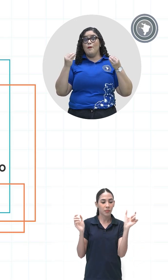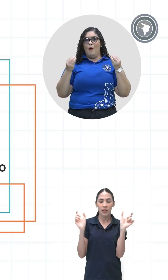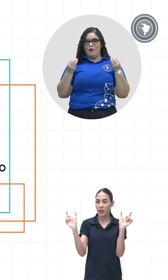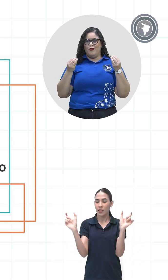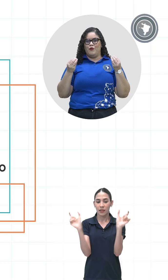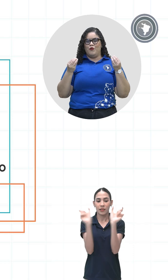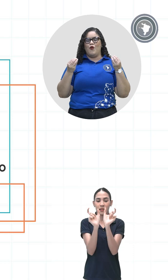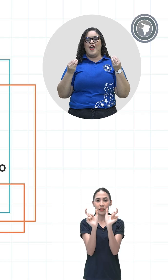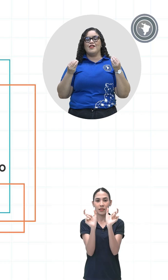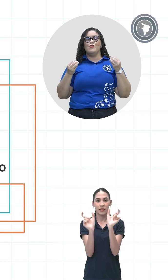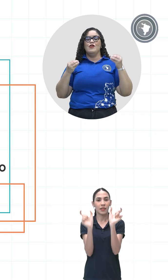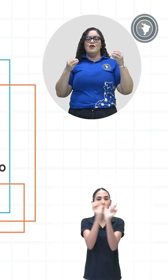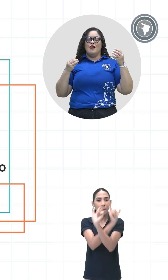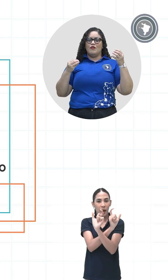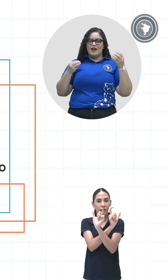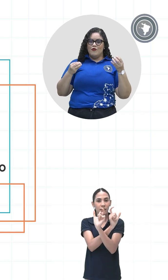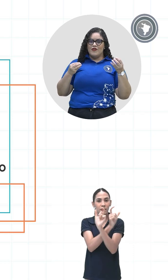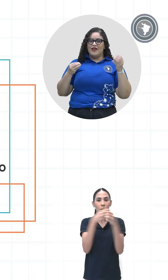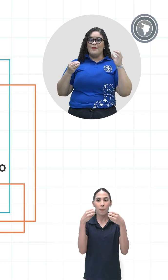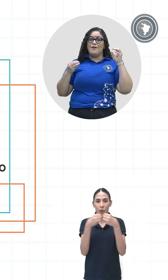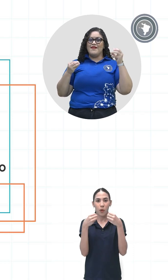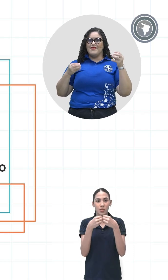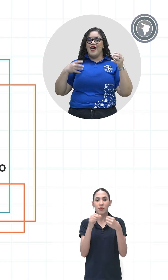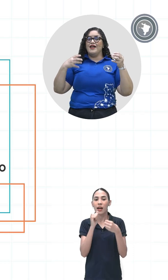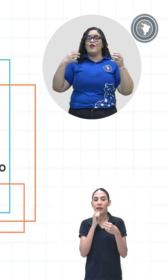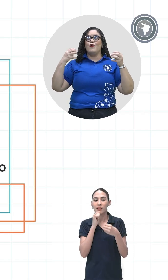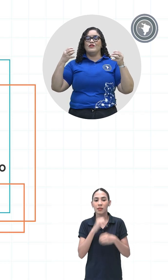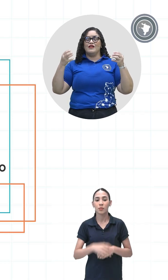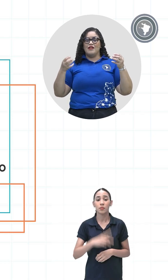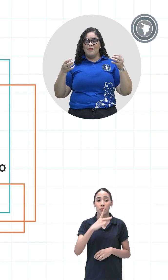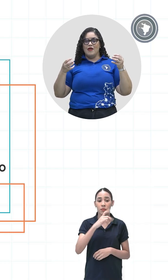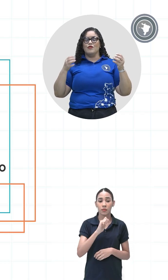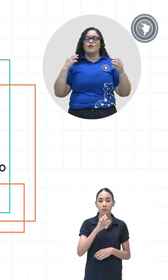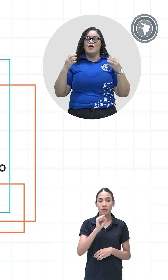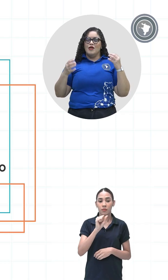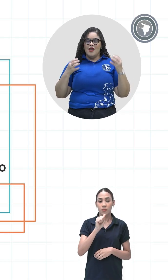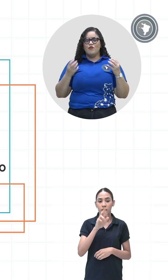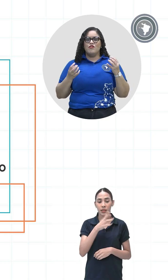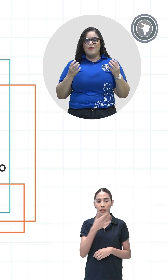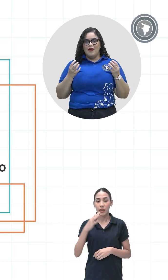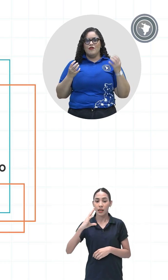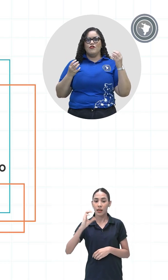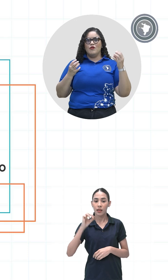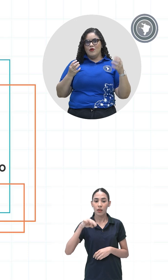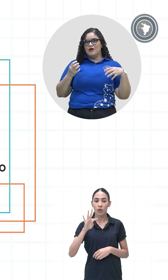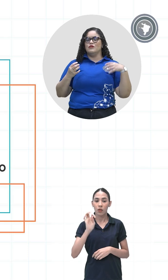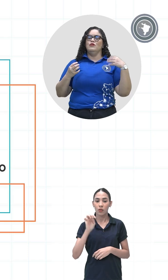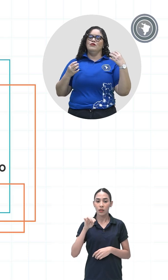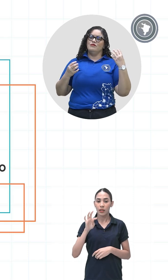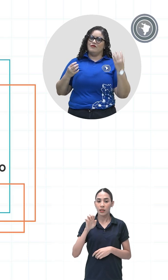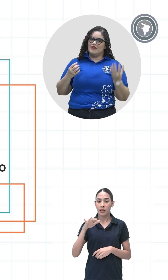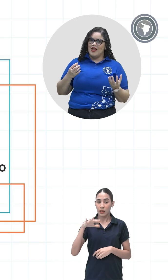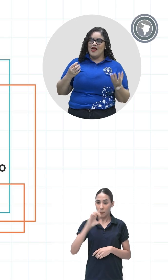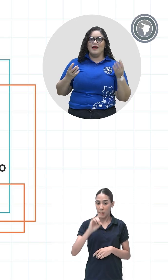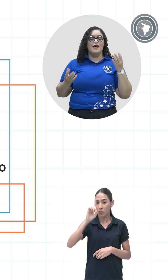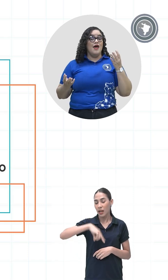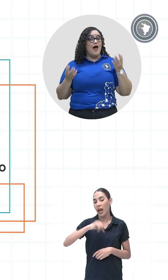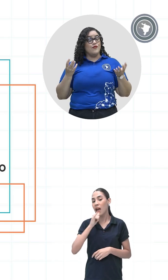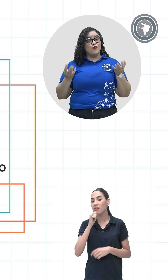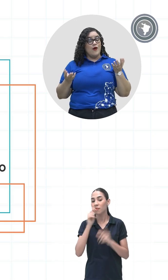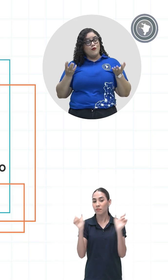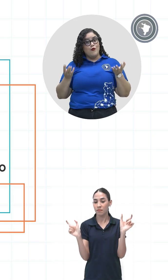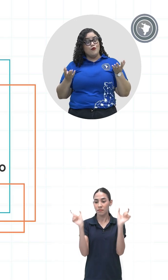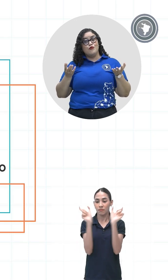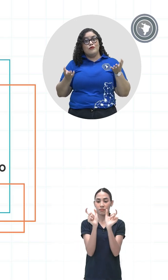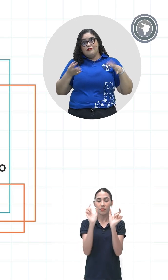são opostos, correto? Quando ele usa aqui pesar e contentamento, que é justamente quando se tem aí